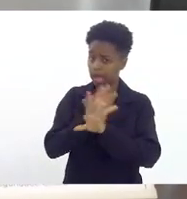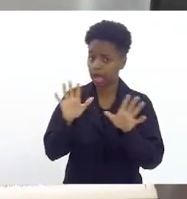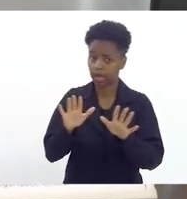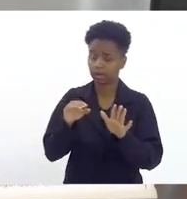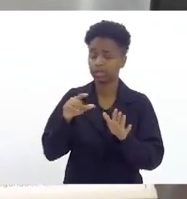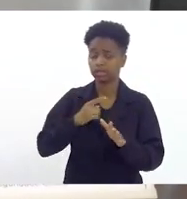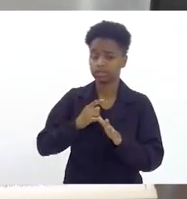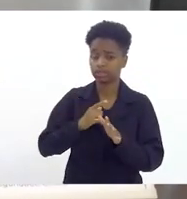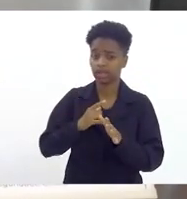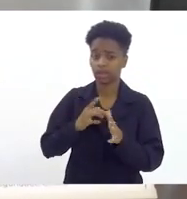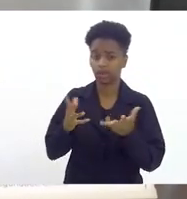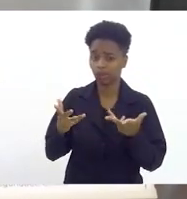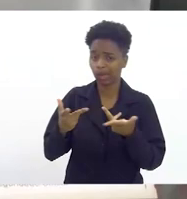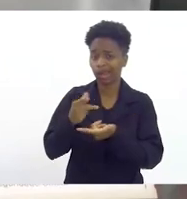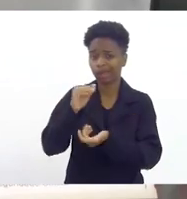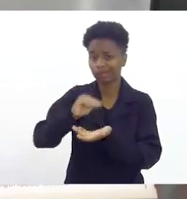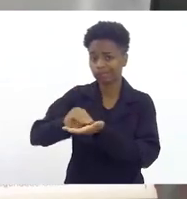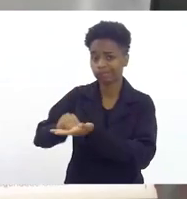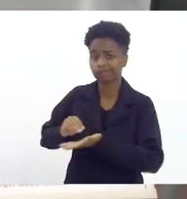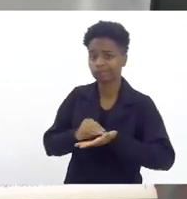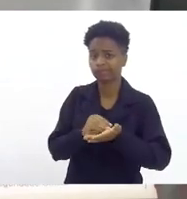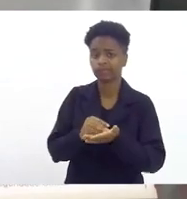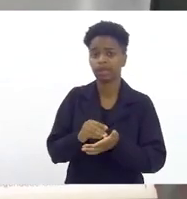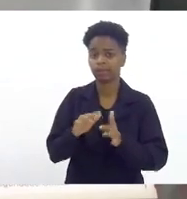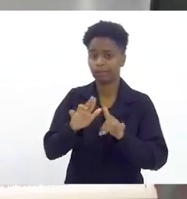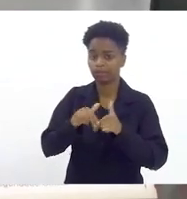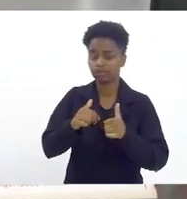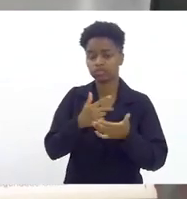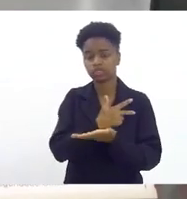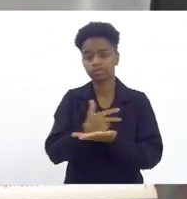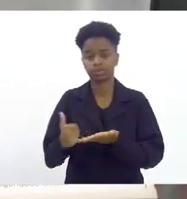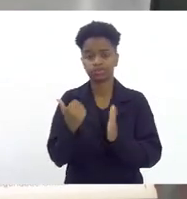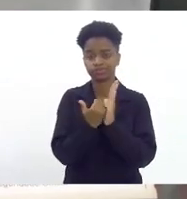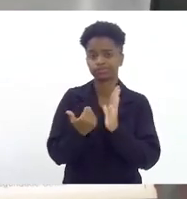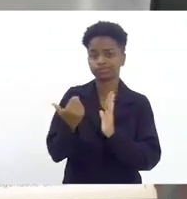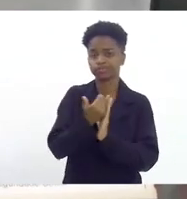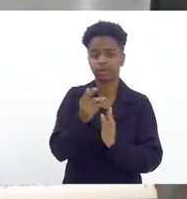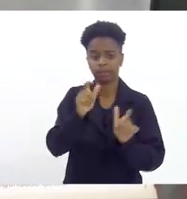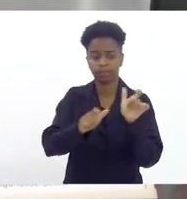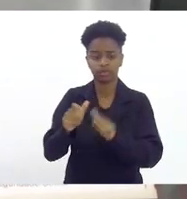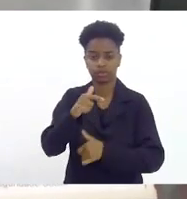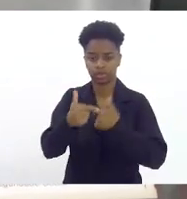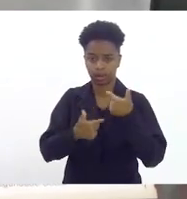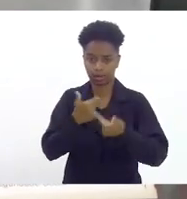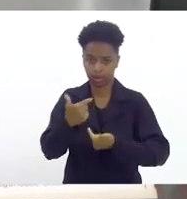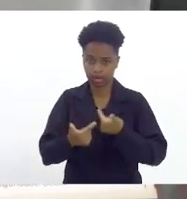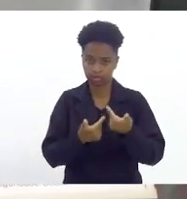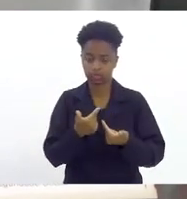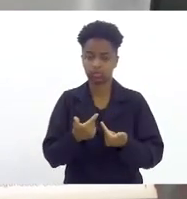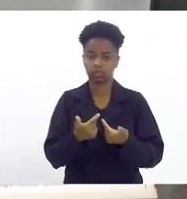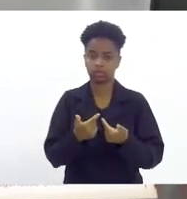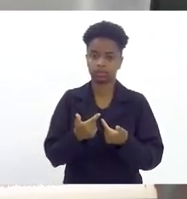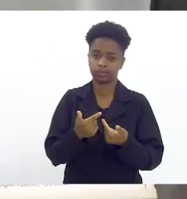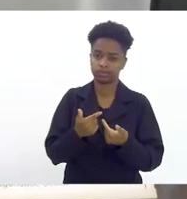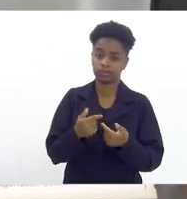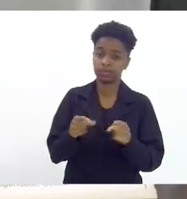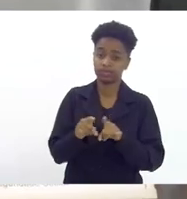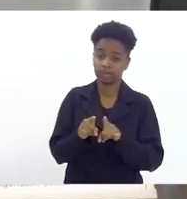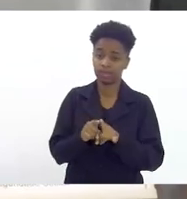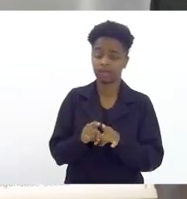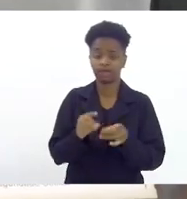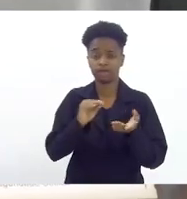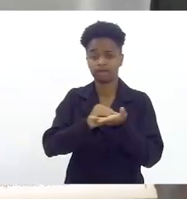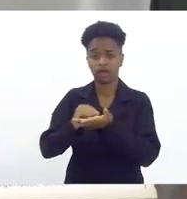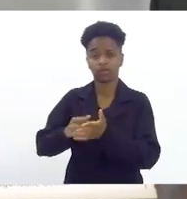da qualidade que os alunos têm relatado se dá a partir da Hiper exploração das trabalhadoras dos Trabalhadores de forma acentuada e desde